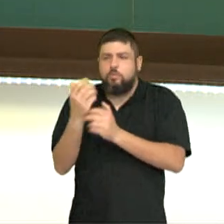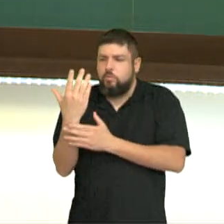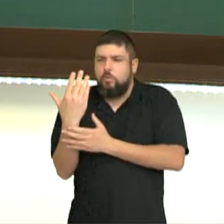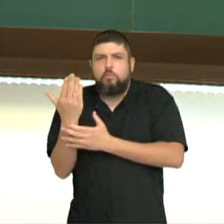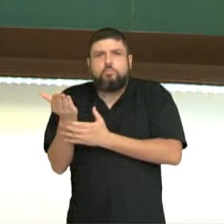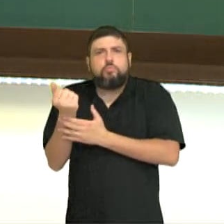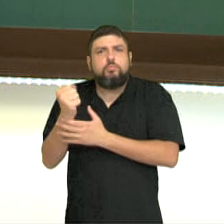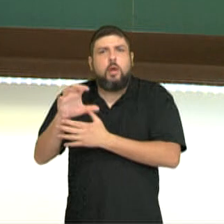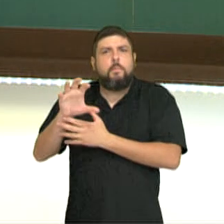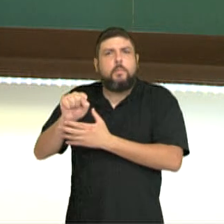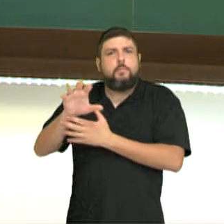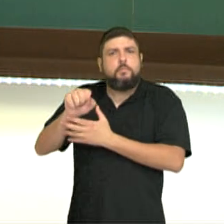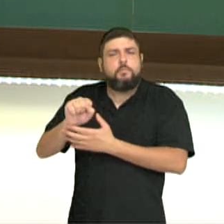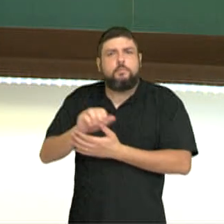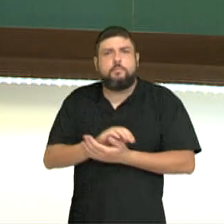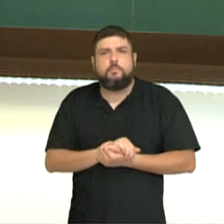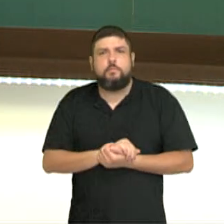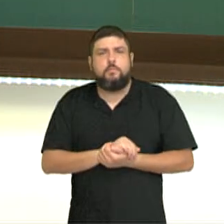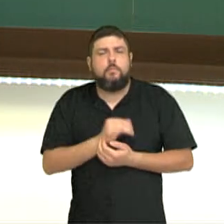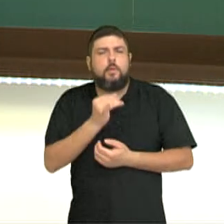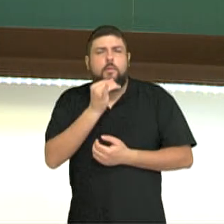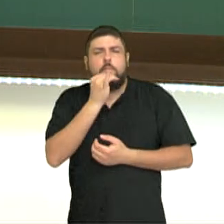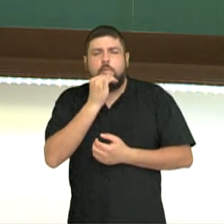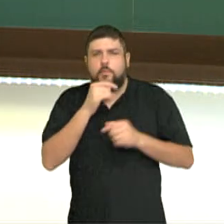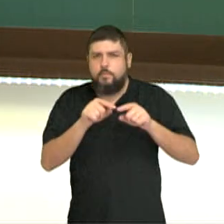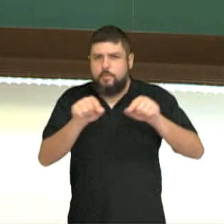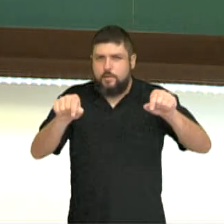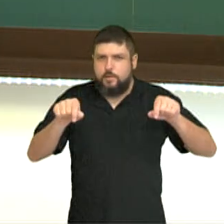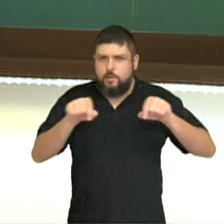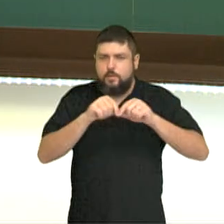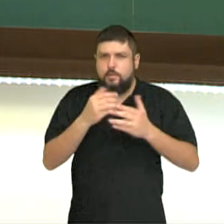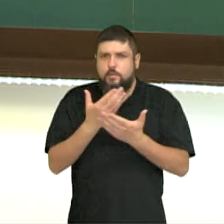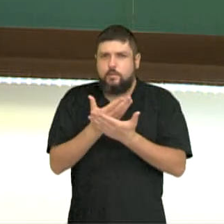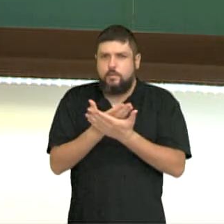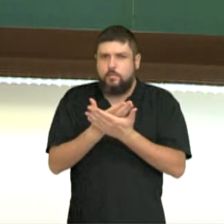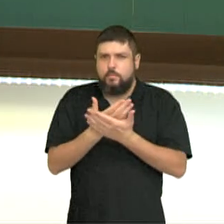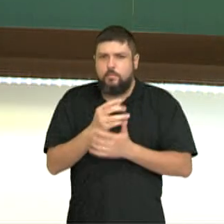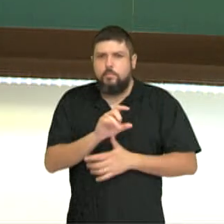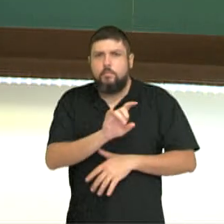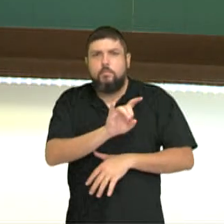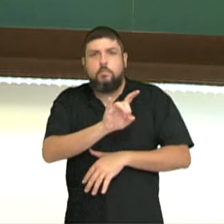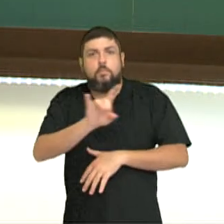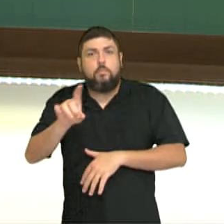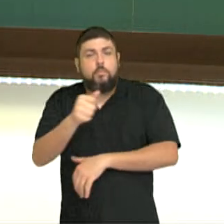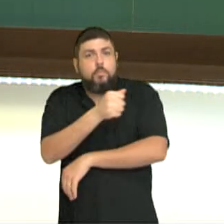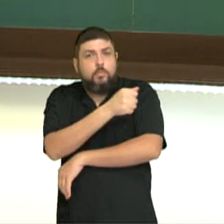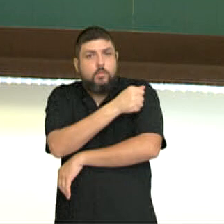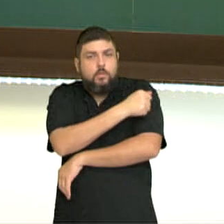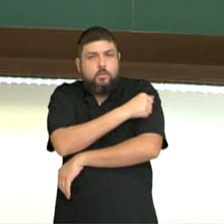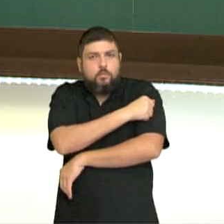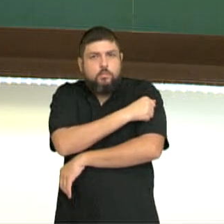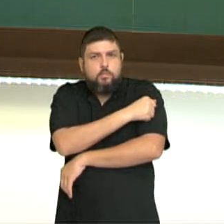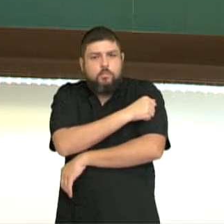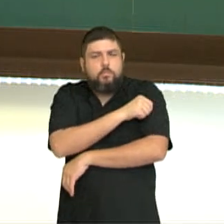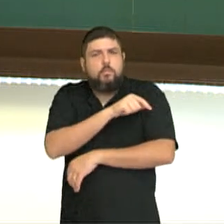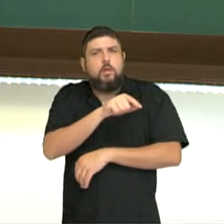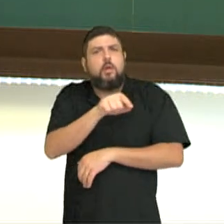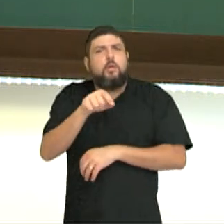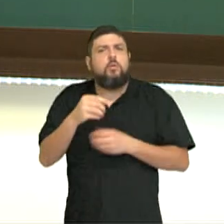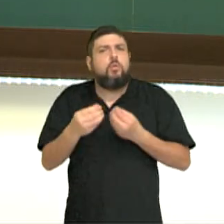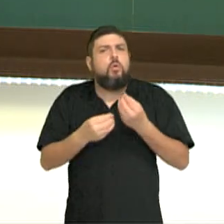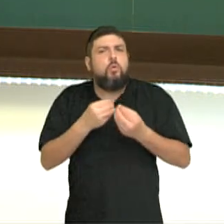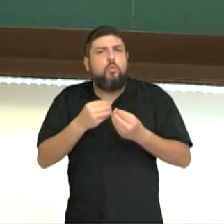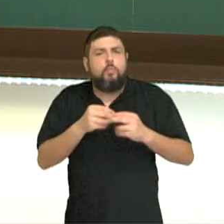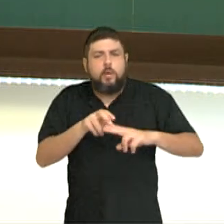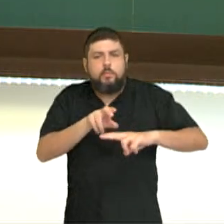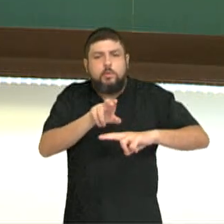entender. Vamos imaginar a sala de aula. Você tem os estudantes nas carteiras. Eles estão o quê?